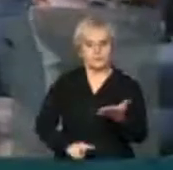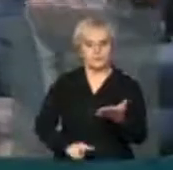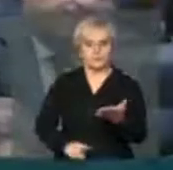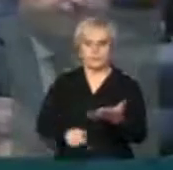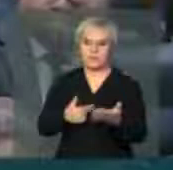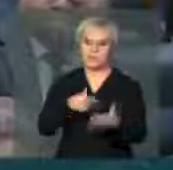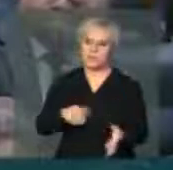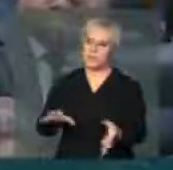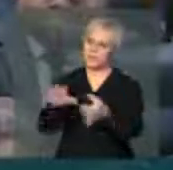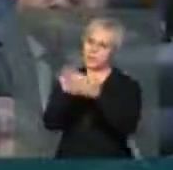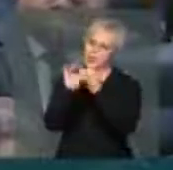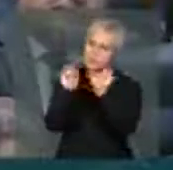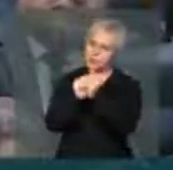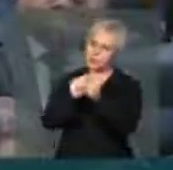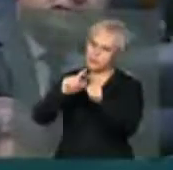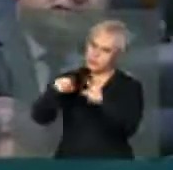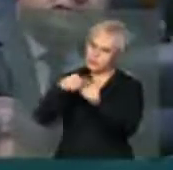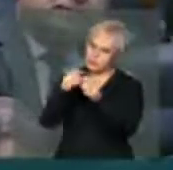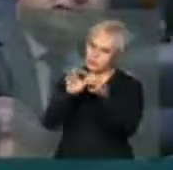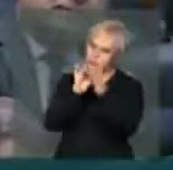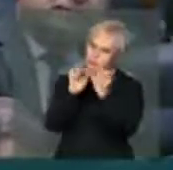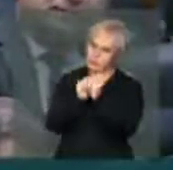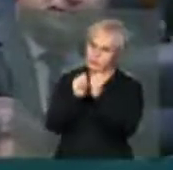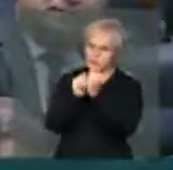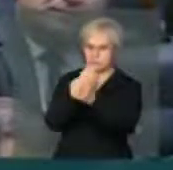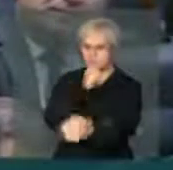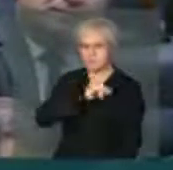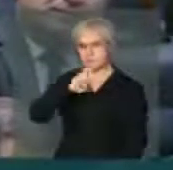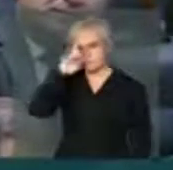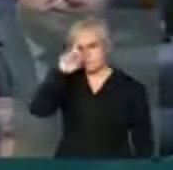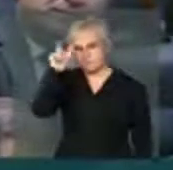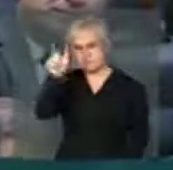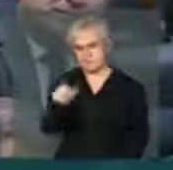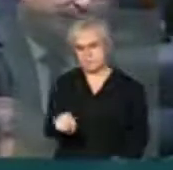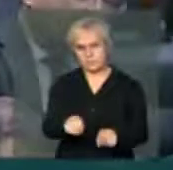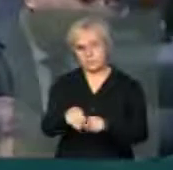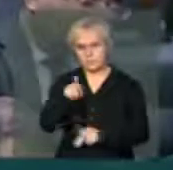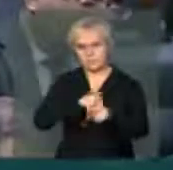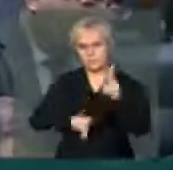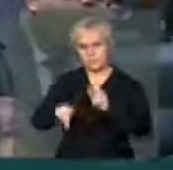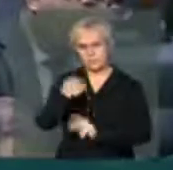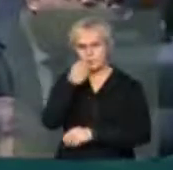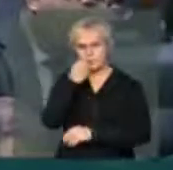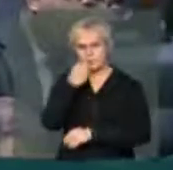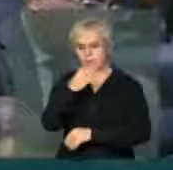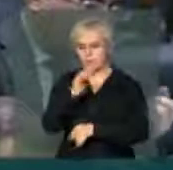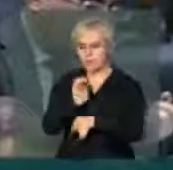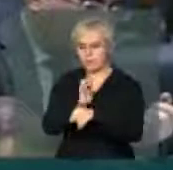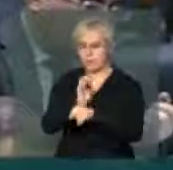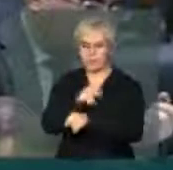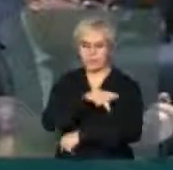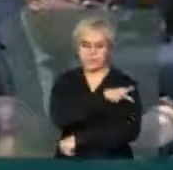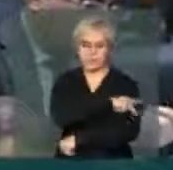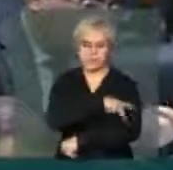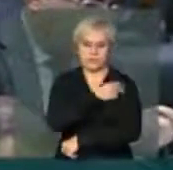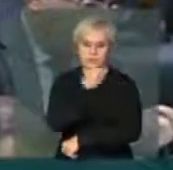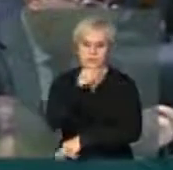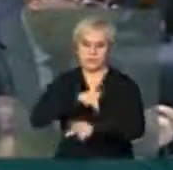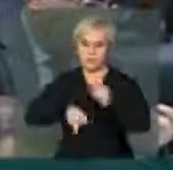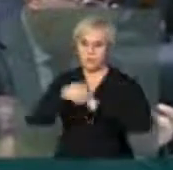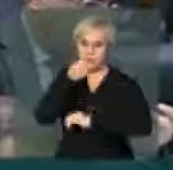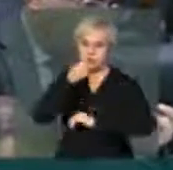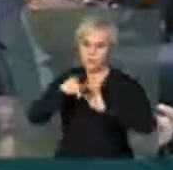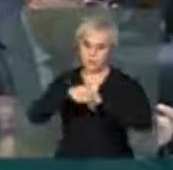e me somo juntamente a Vossa Excelência e ao povo de bem do estado do Piauí e ao povo de bem do